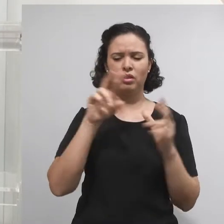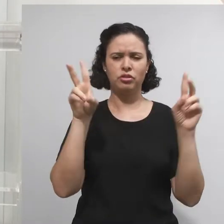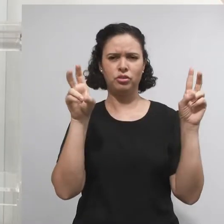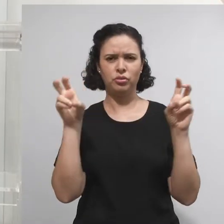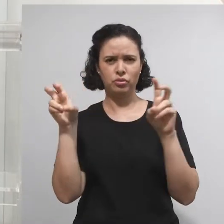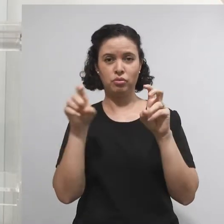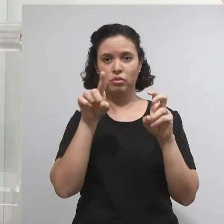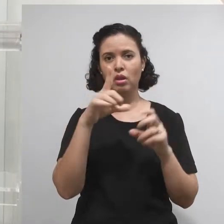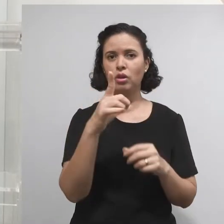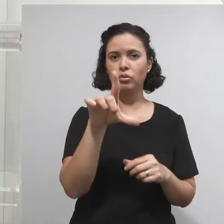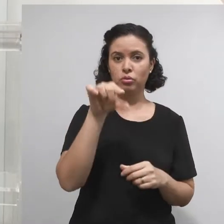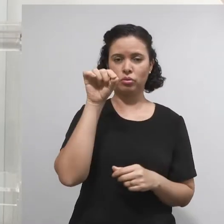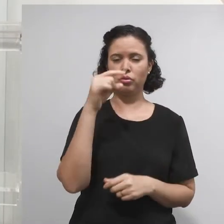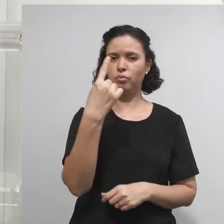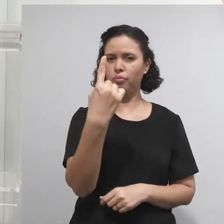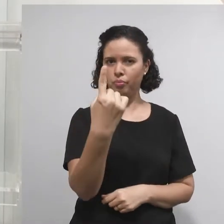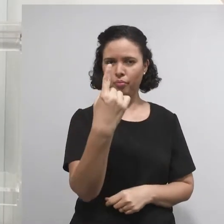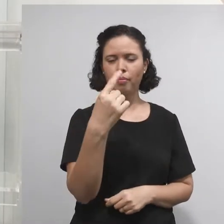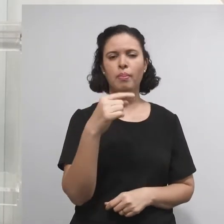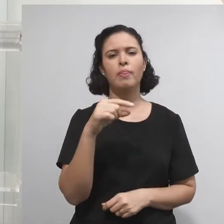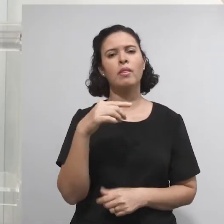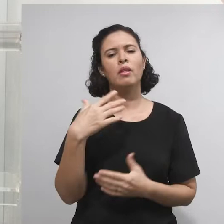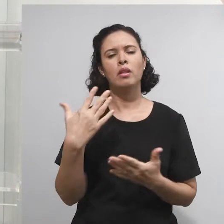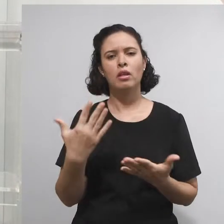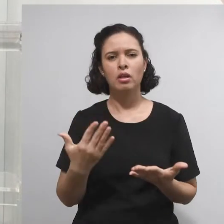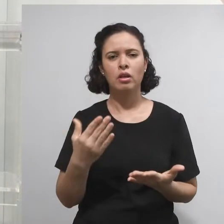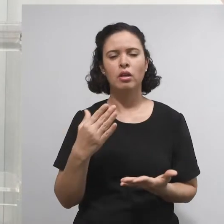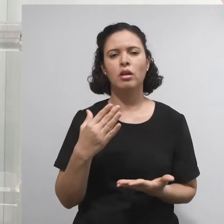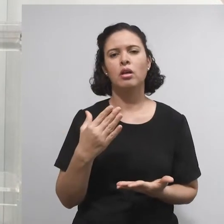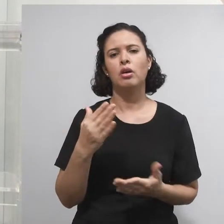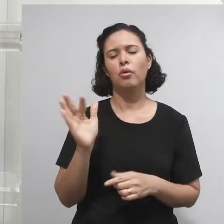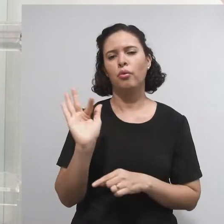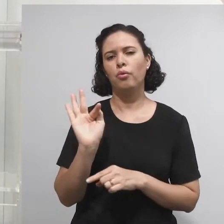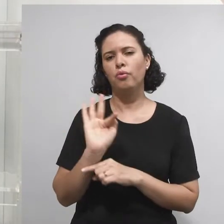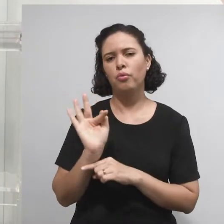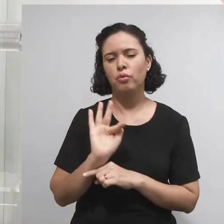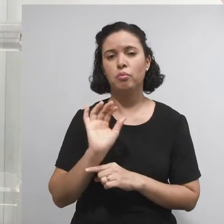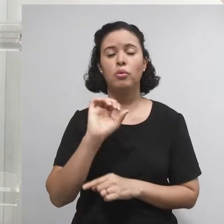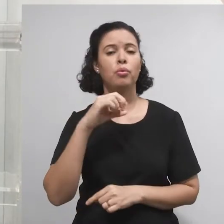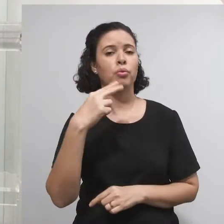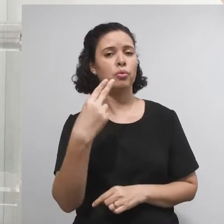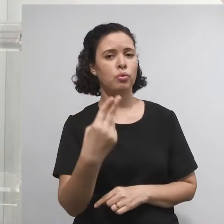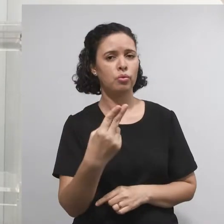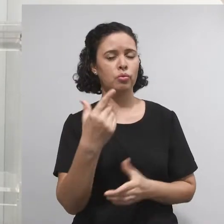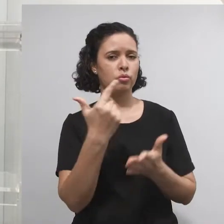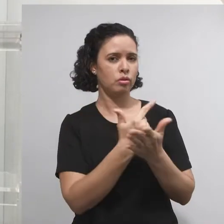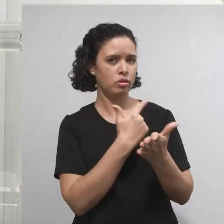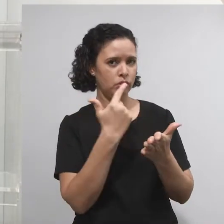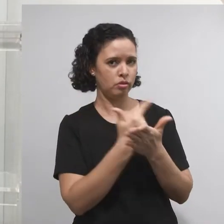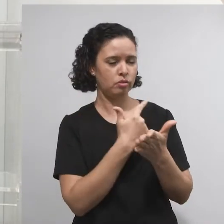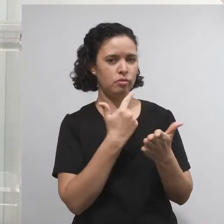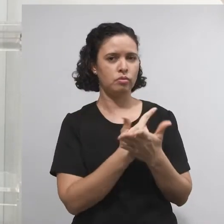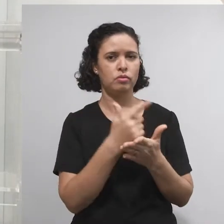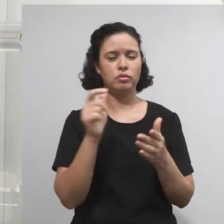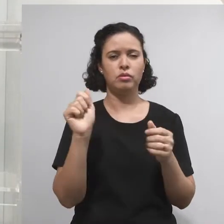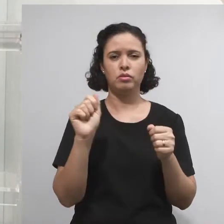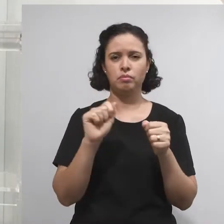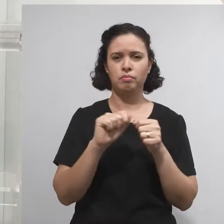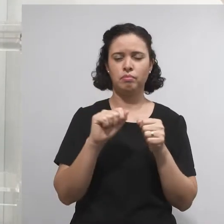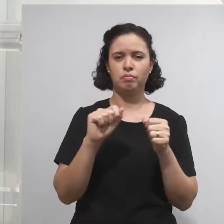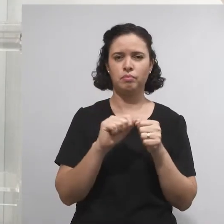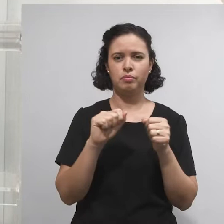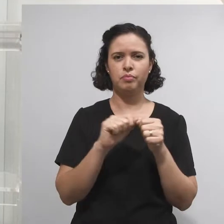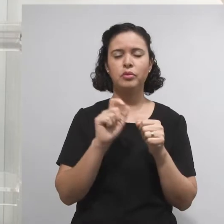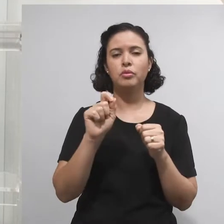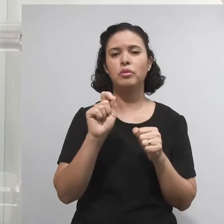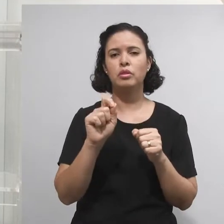títulos ali que você vai escolher. Então, ou você escolhe um filme ou você escolhe o livro e aí você vai optar